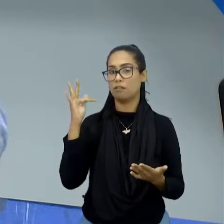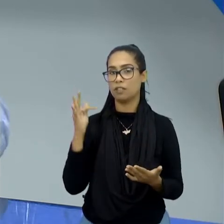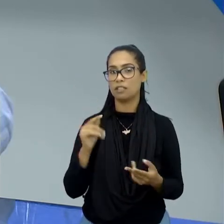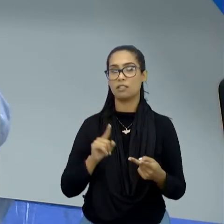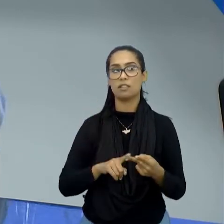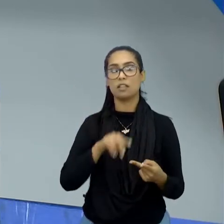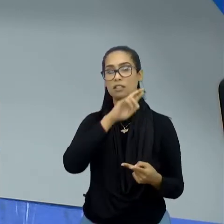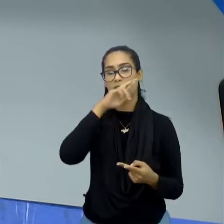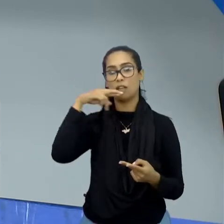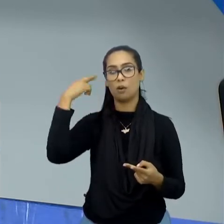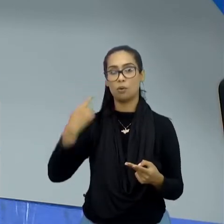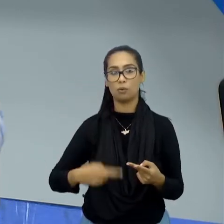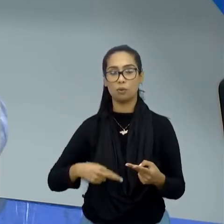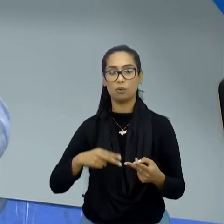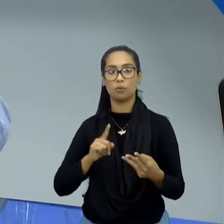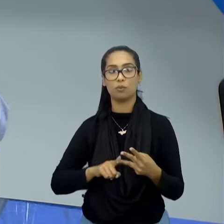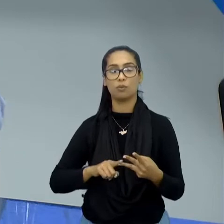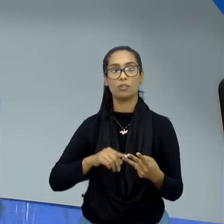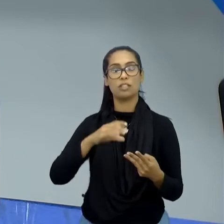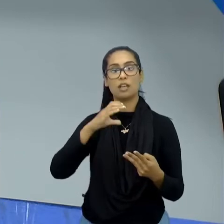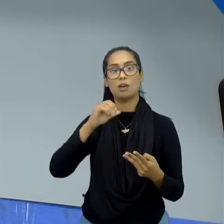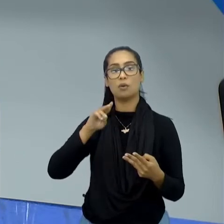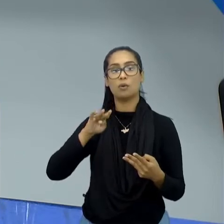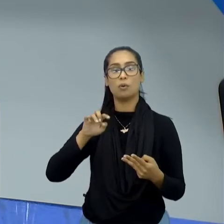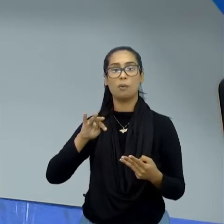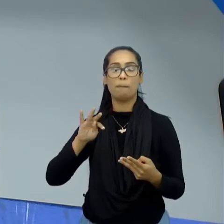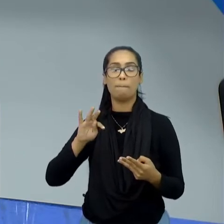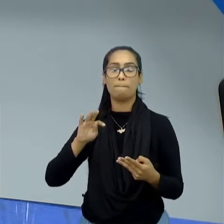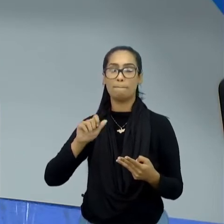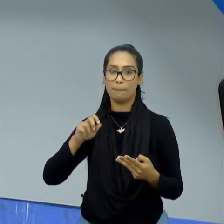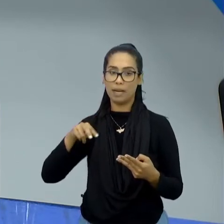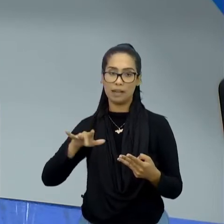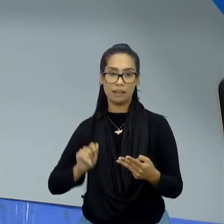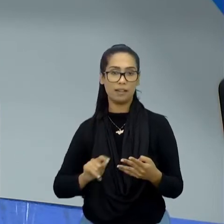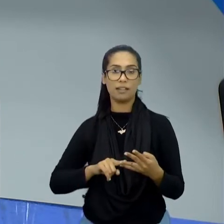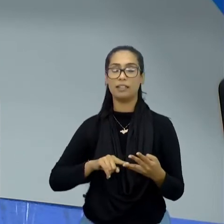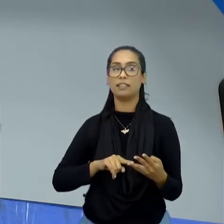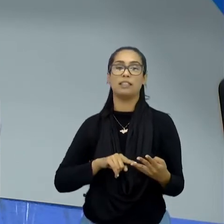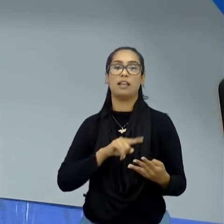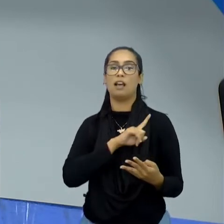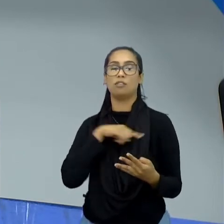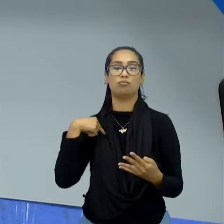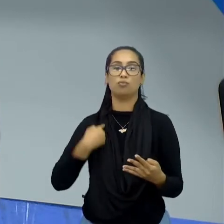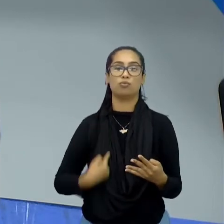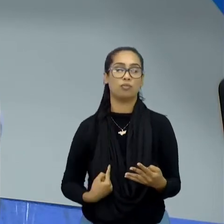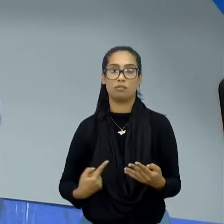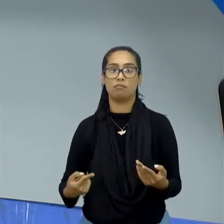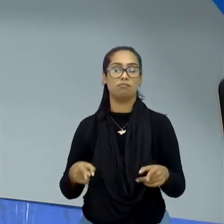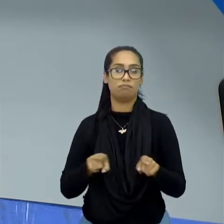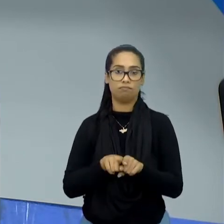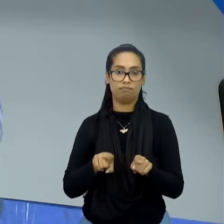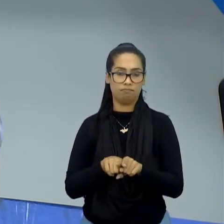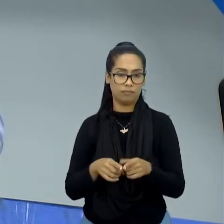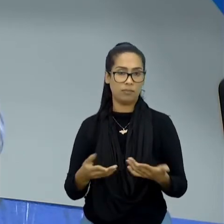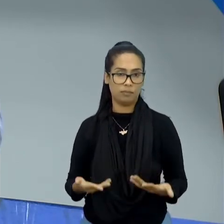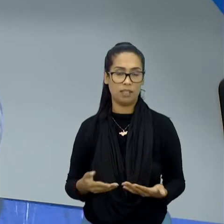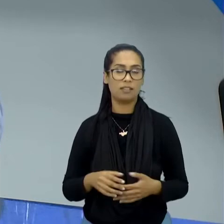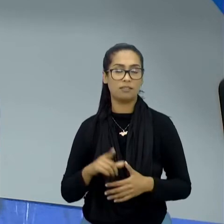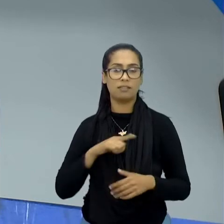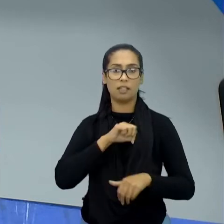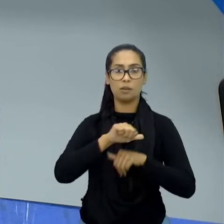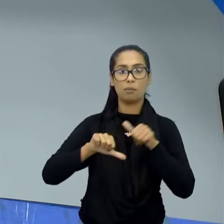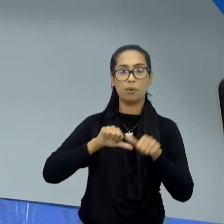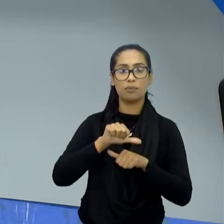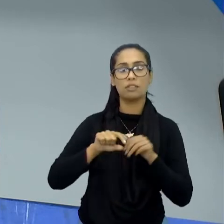a russa, como a cubana, como a chinesa, elas trazem consigo também mudanças